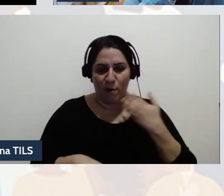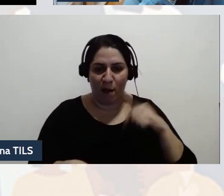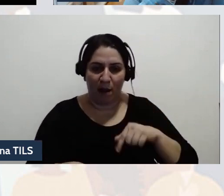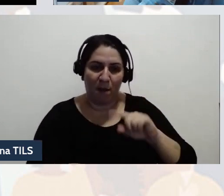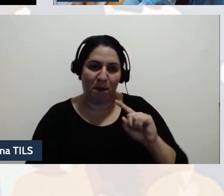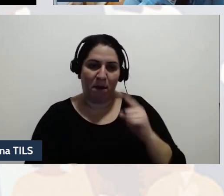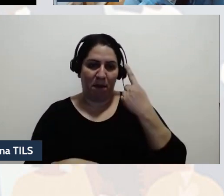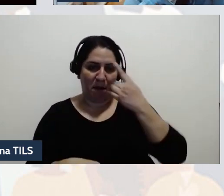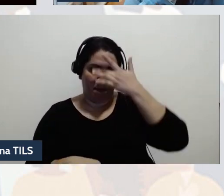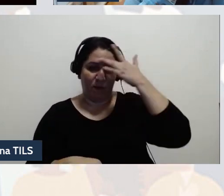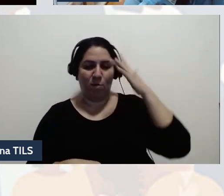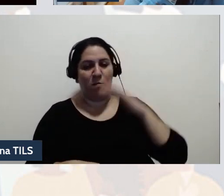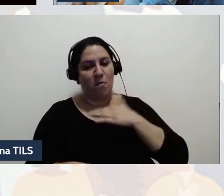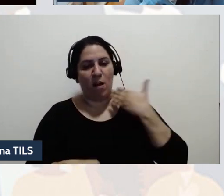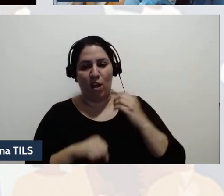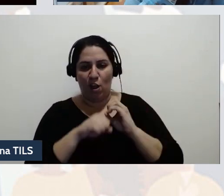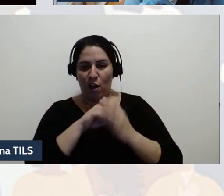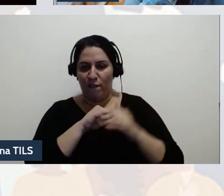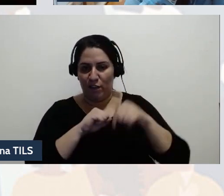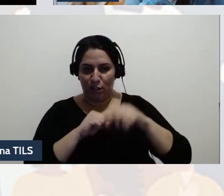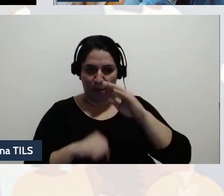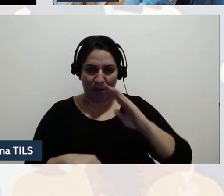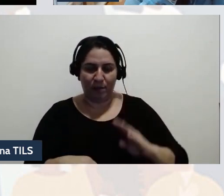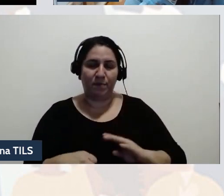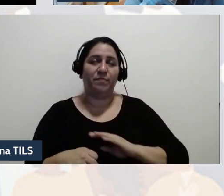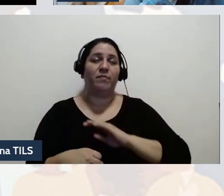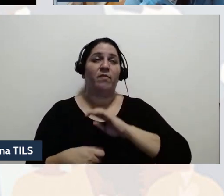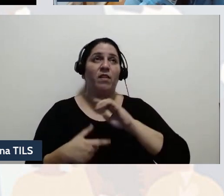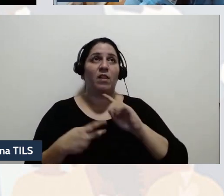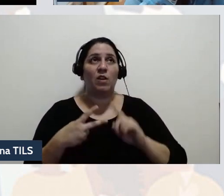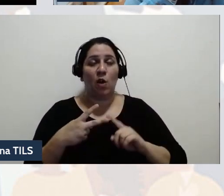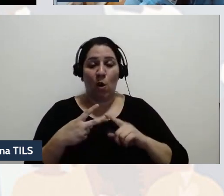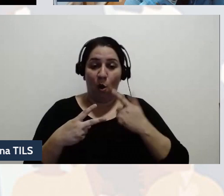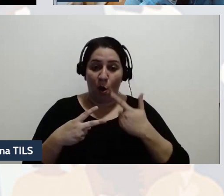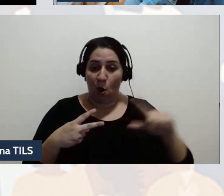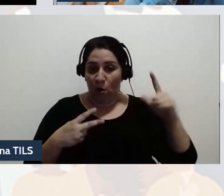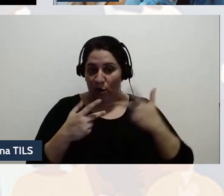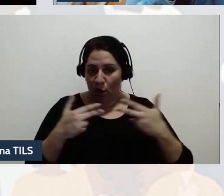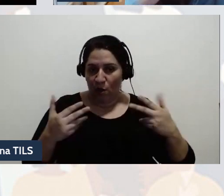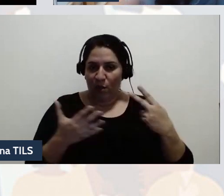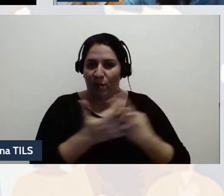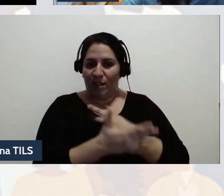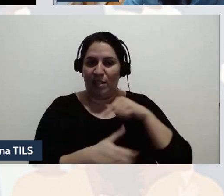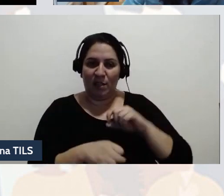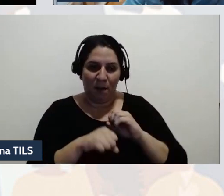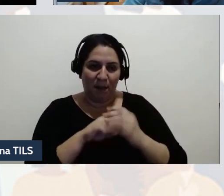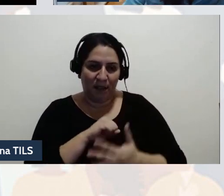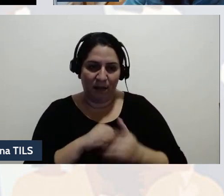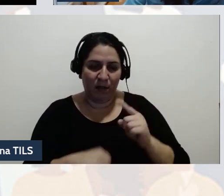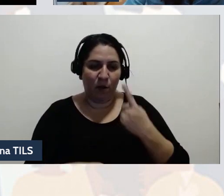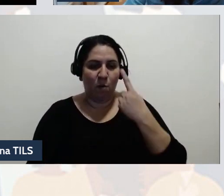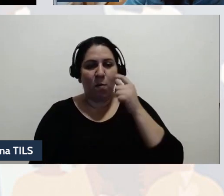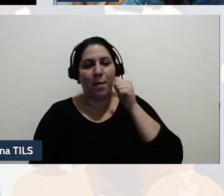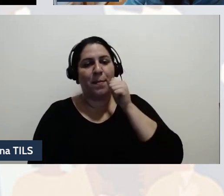de Covid. Uma outra questão que ocorreu durante esse período da pandemia também foi que uma mãe,